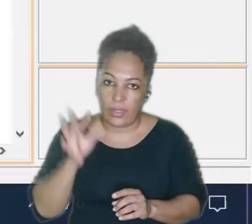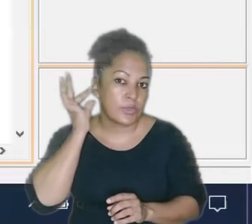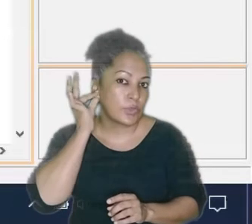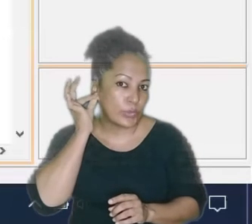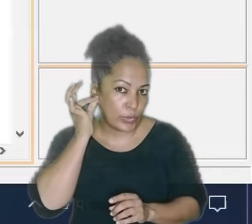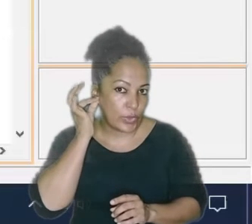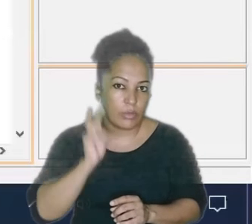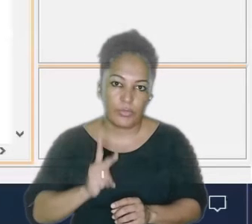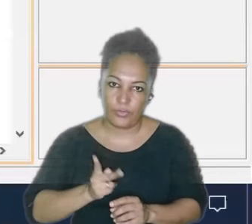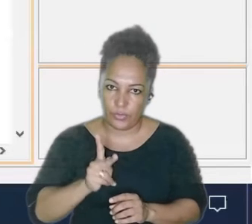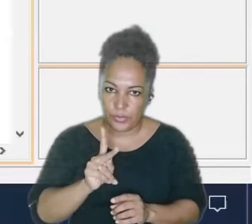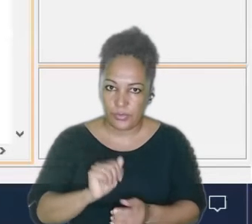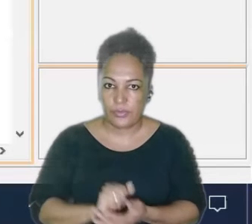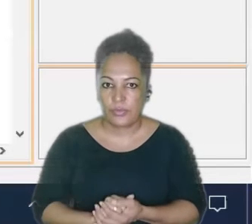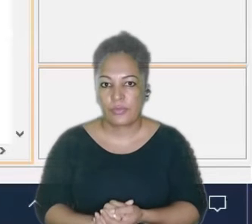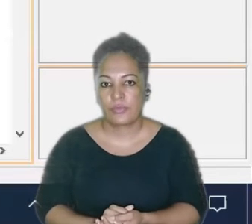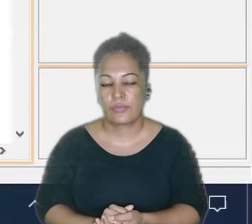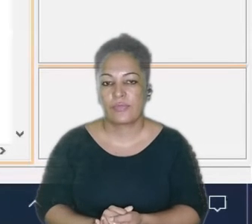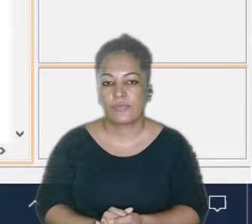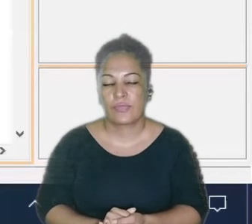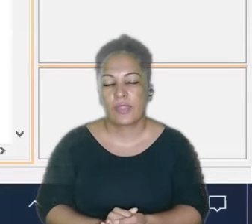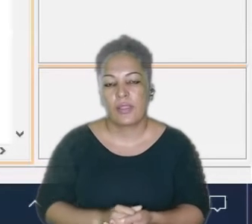Show? Top. Vamos lá, continuando.